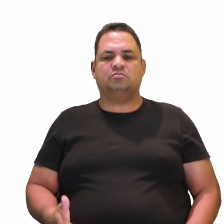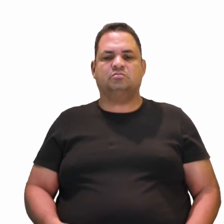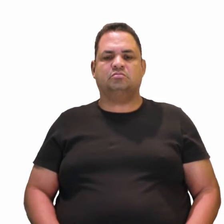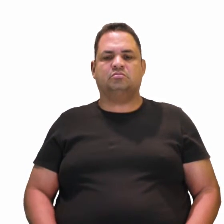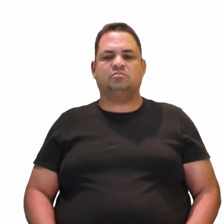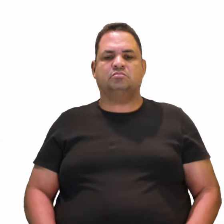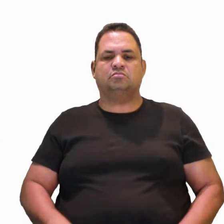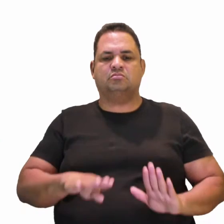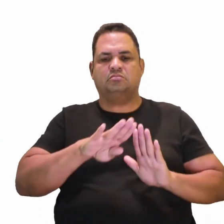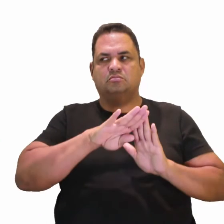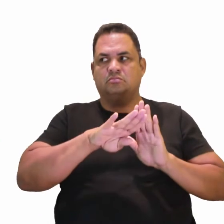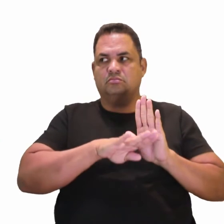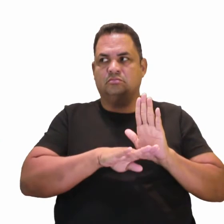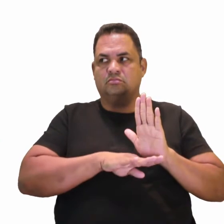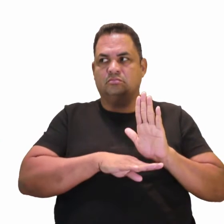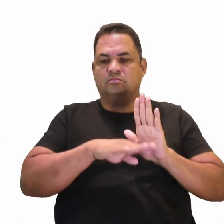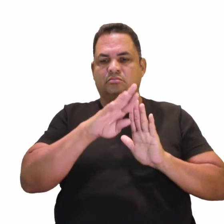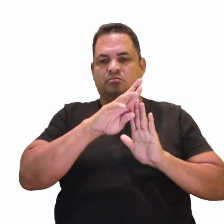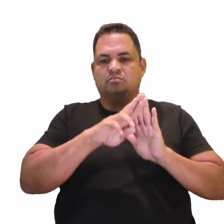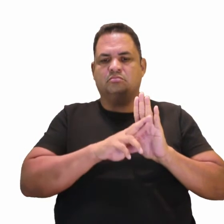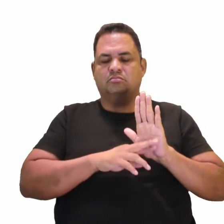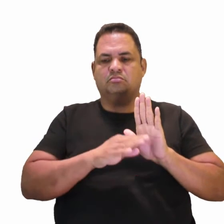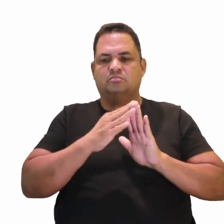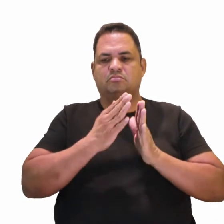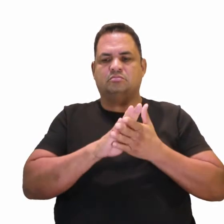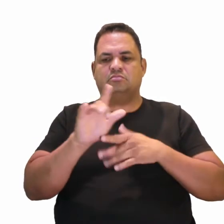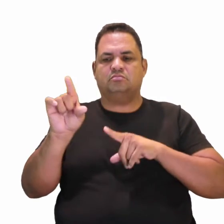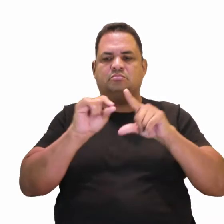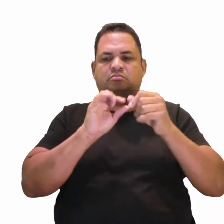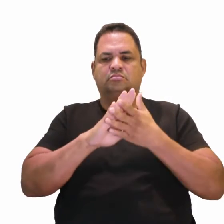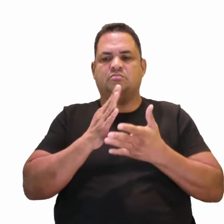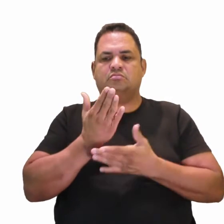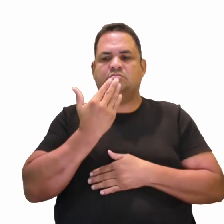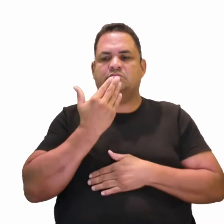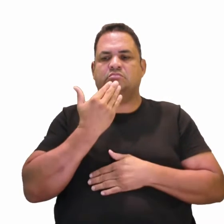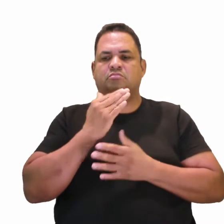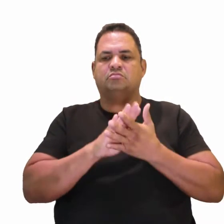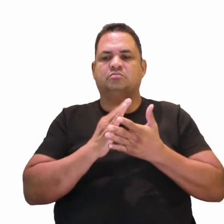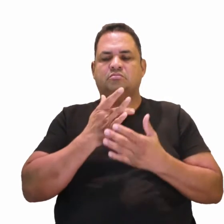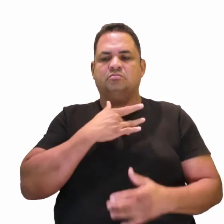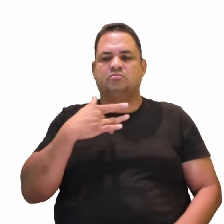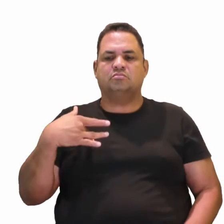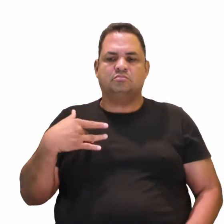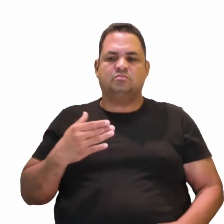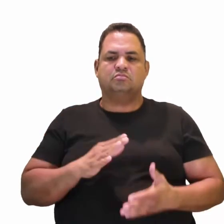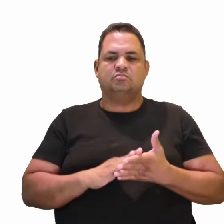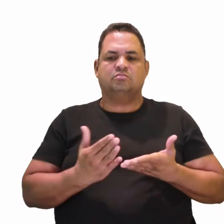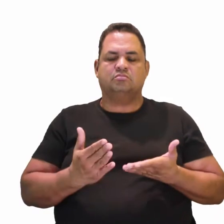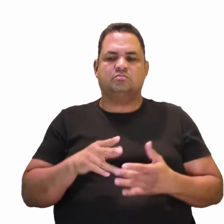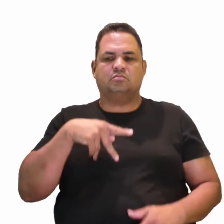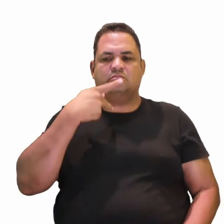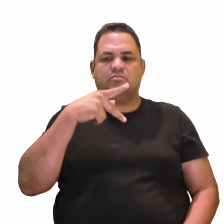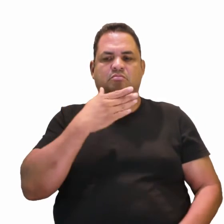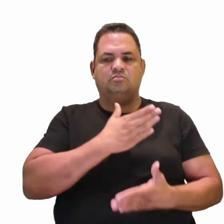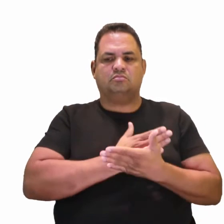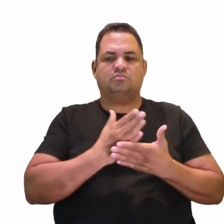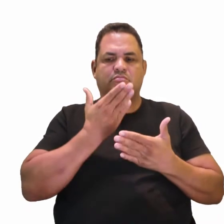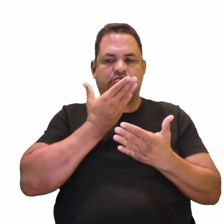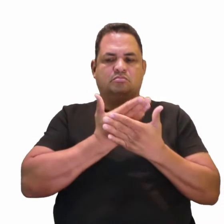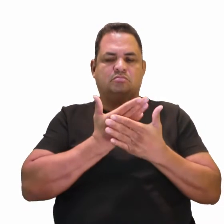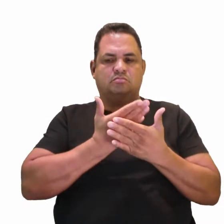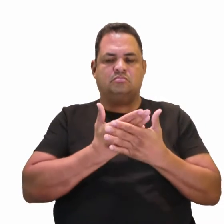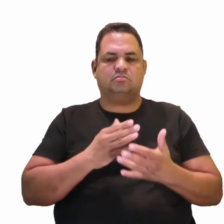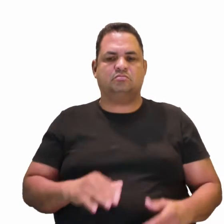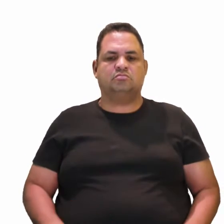no seu menu aí, escolhas de comidas mais saudáveis, como eu até comentei lá no início da